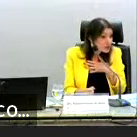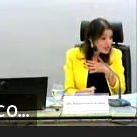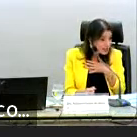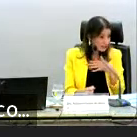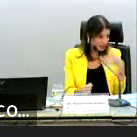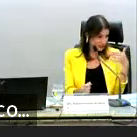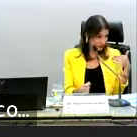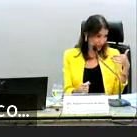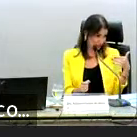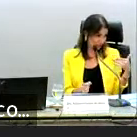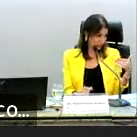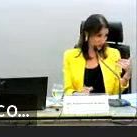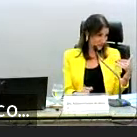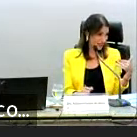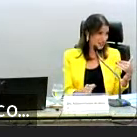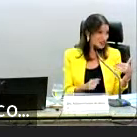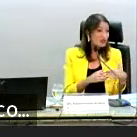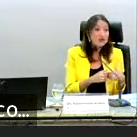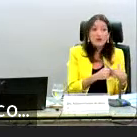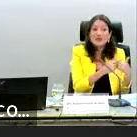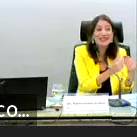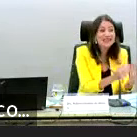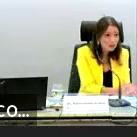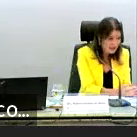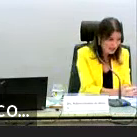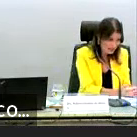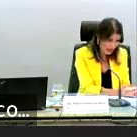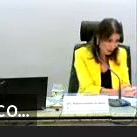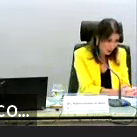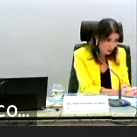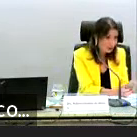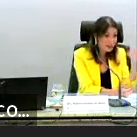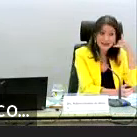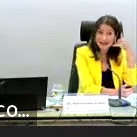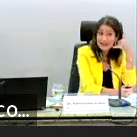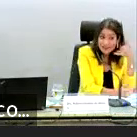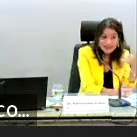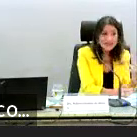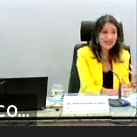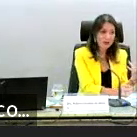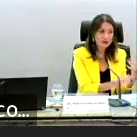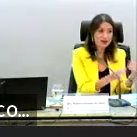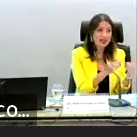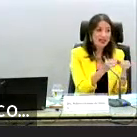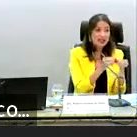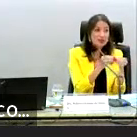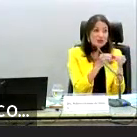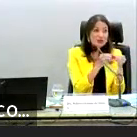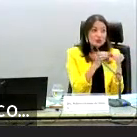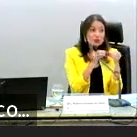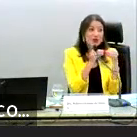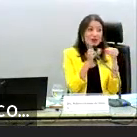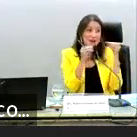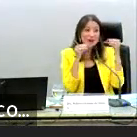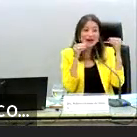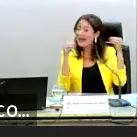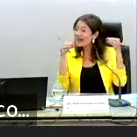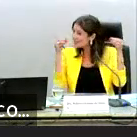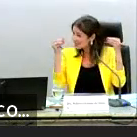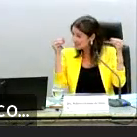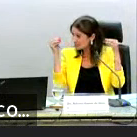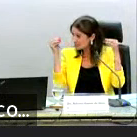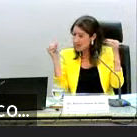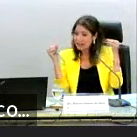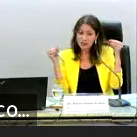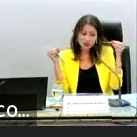teste, as juízas faziam um teste para o 197, nós não conseguíamos acessar o número para fazer a denúncia. Então, isso tudo